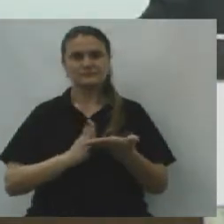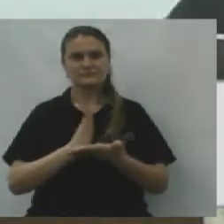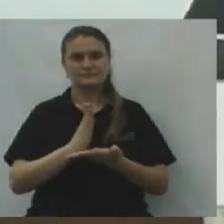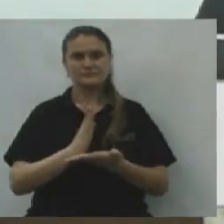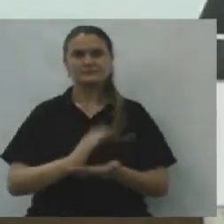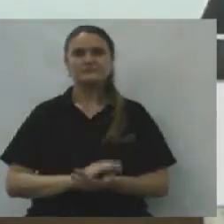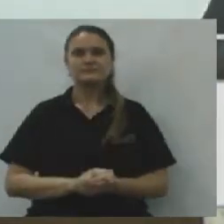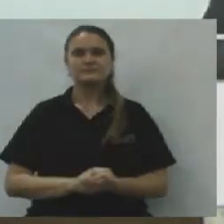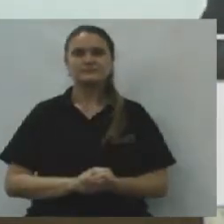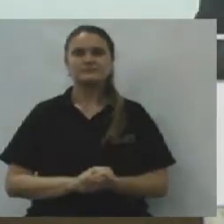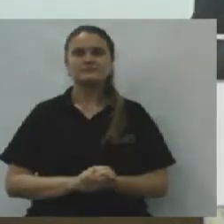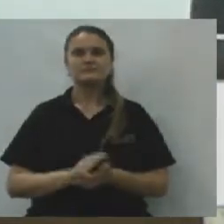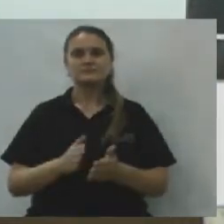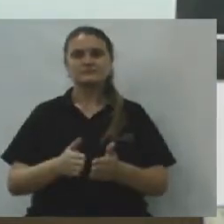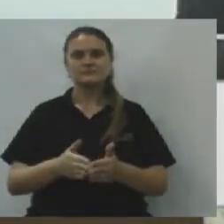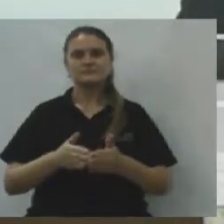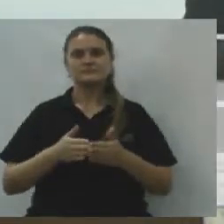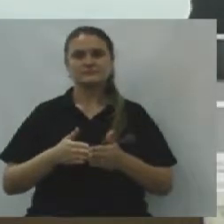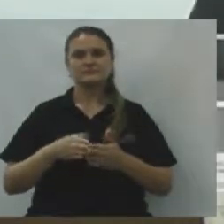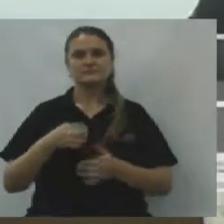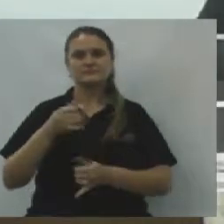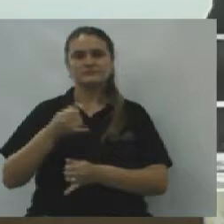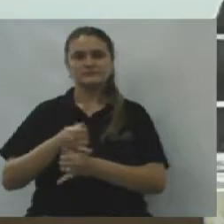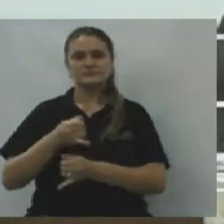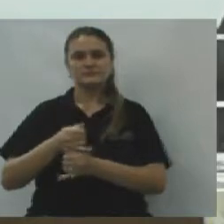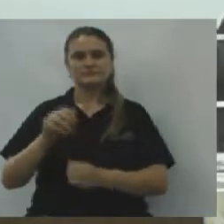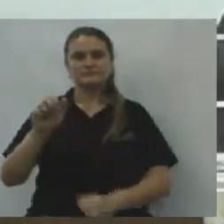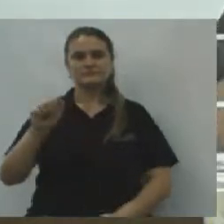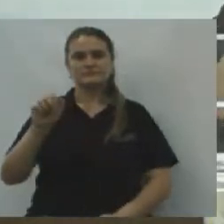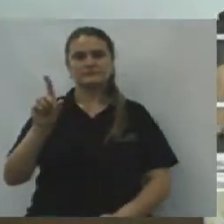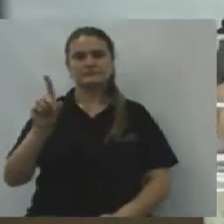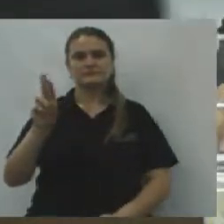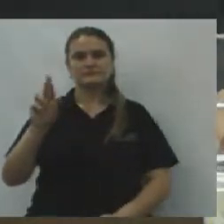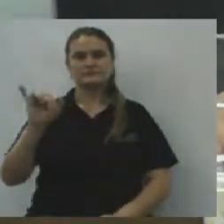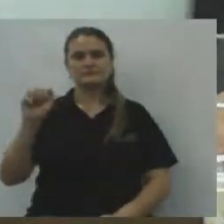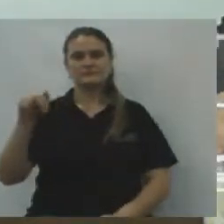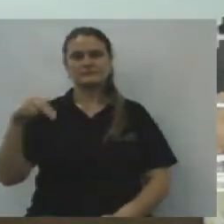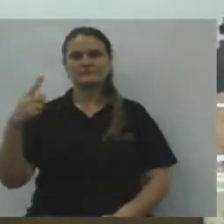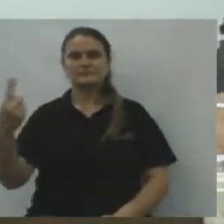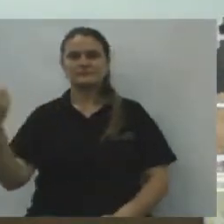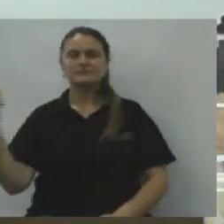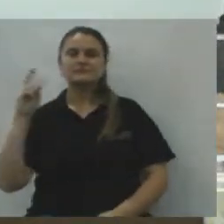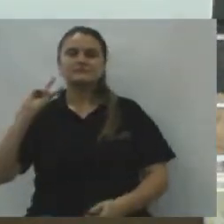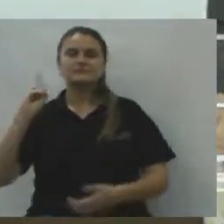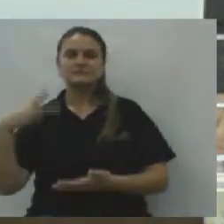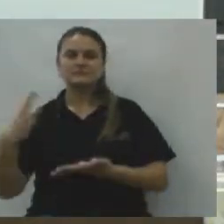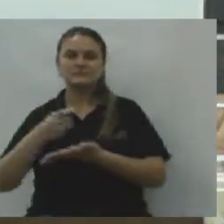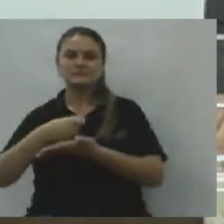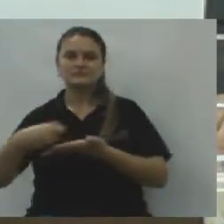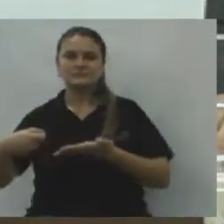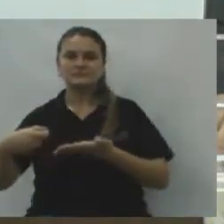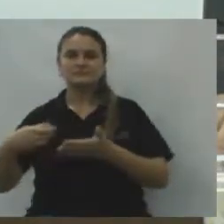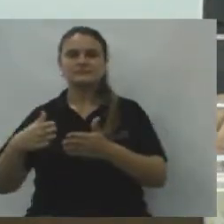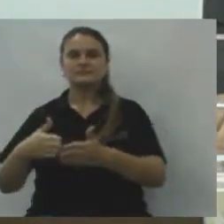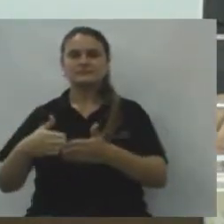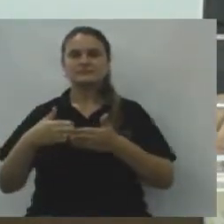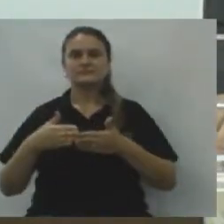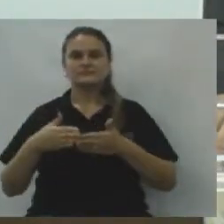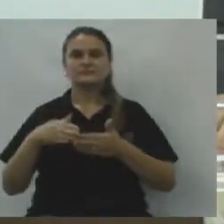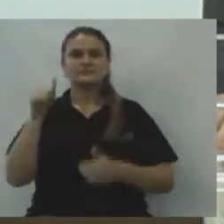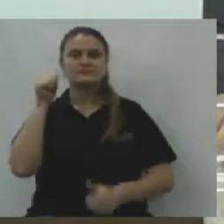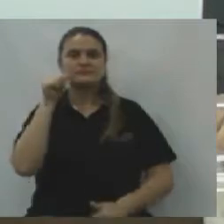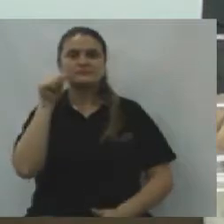está aprovada. Solicito ao senhor Adrian para que apanhe as assinaturas. Solicito